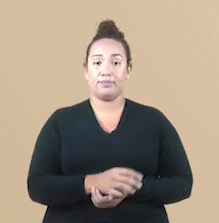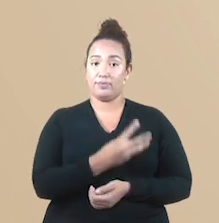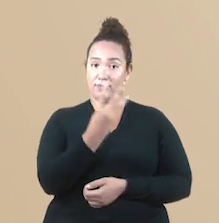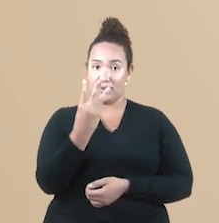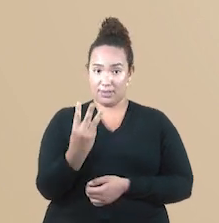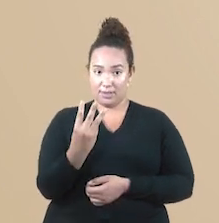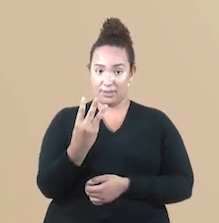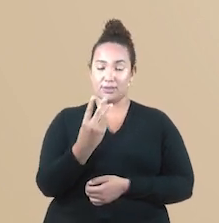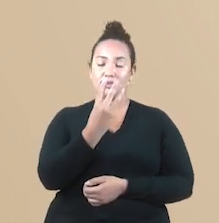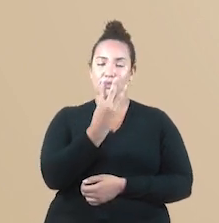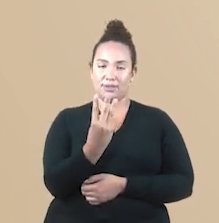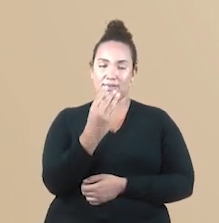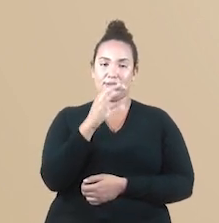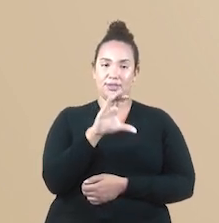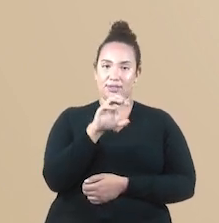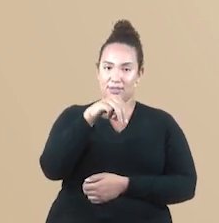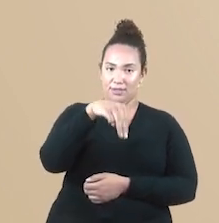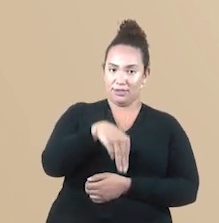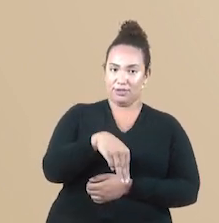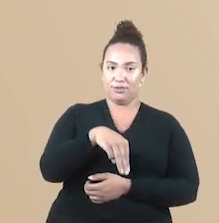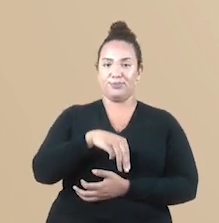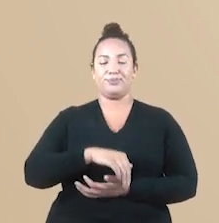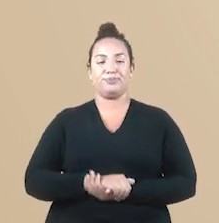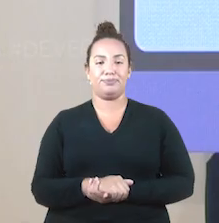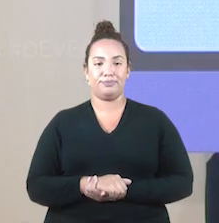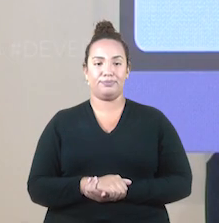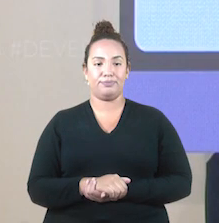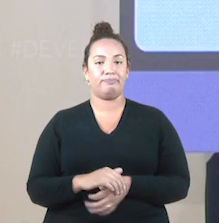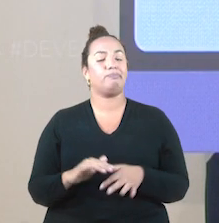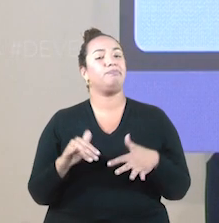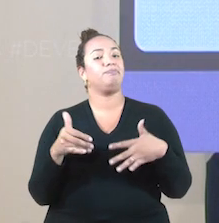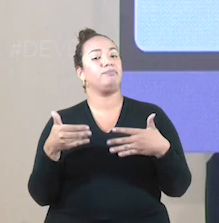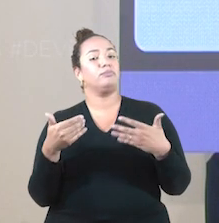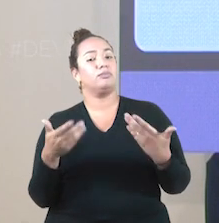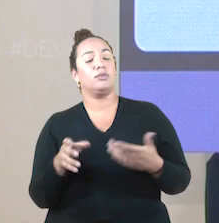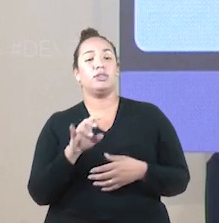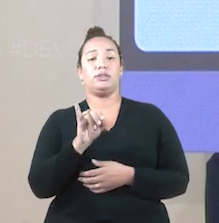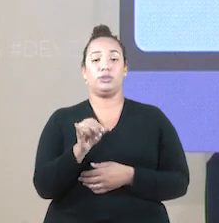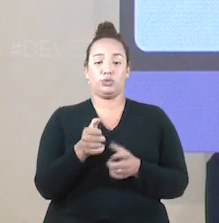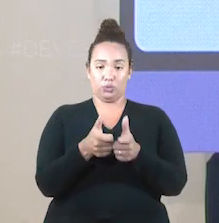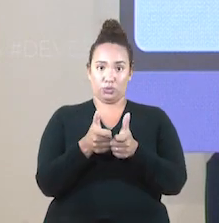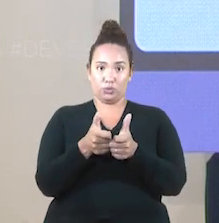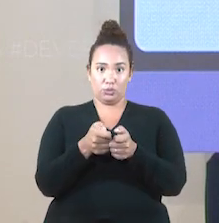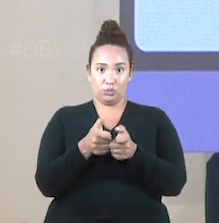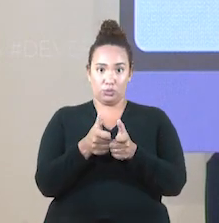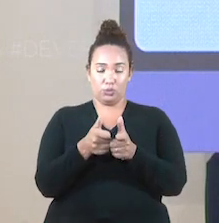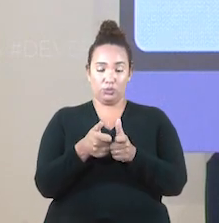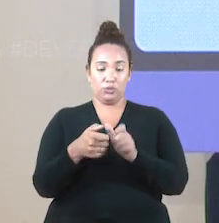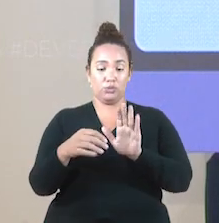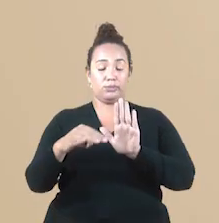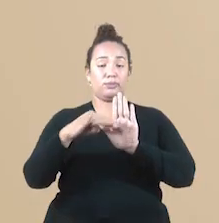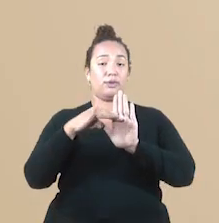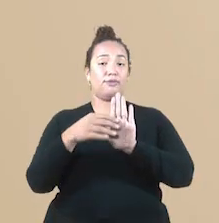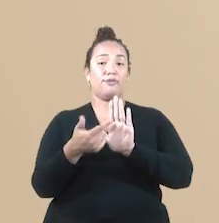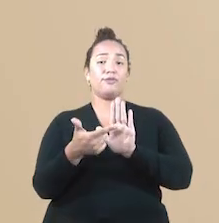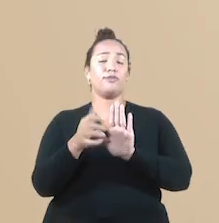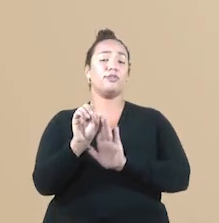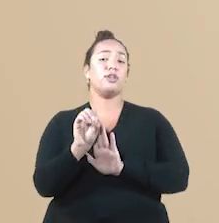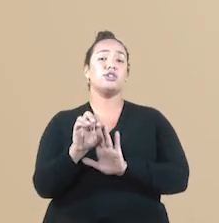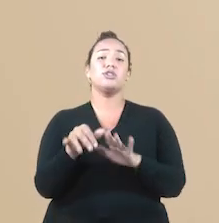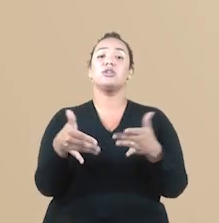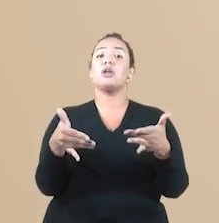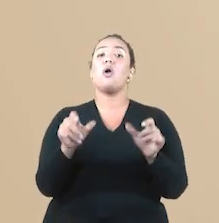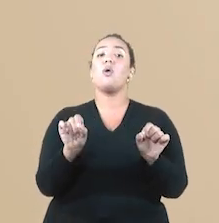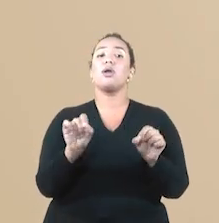ponto 3, temos 3 centímetros. Então, se o controle estiver no ponto 20, dizemos